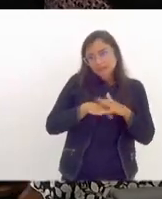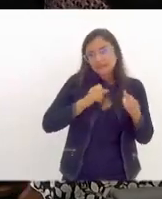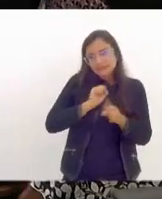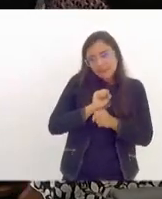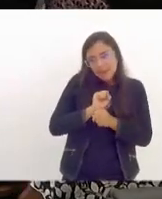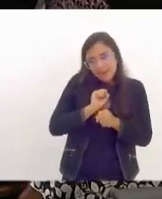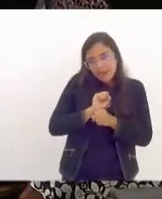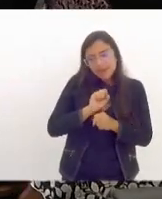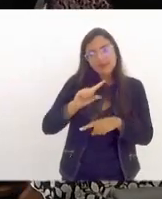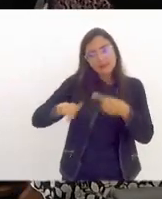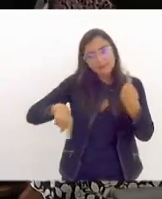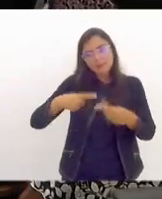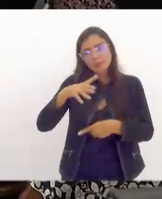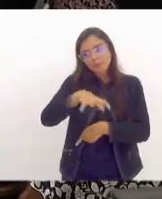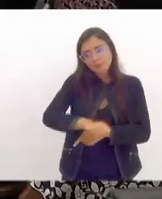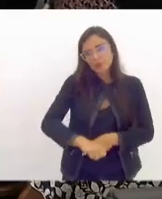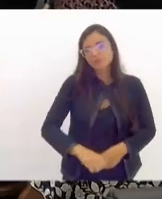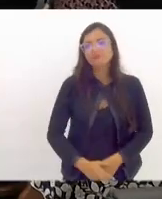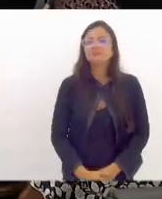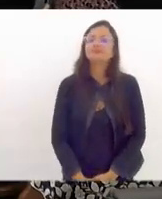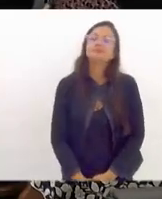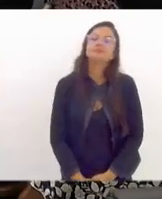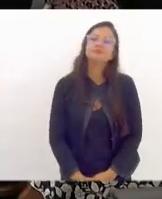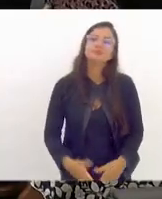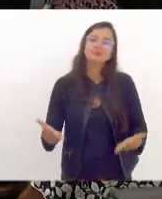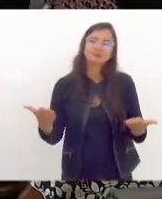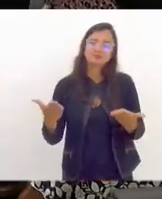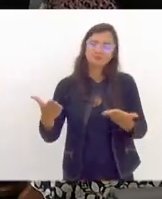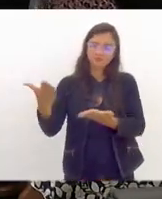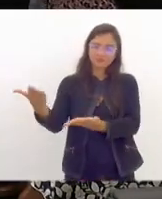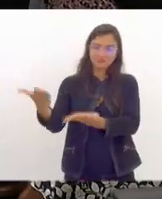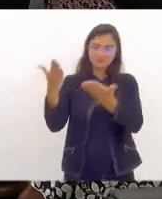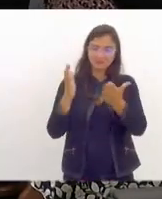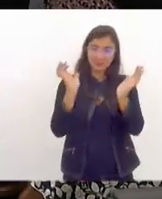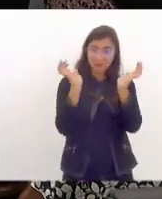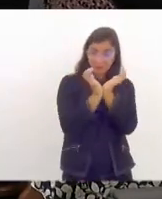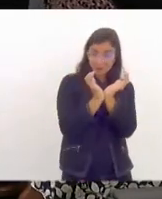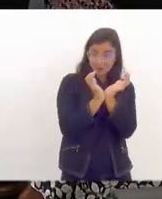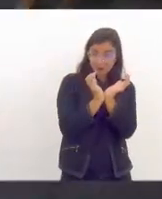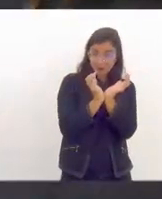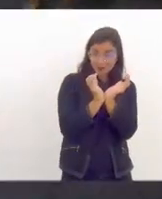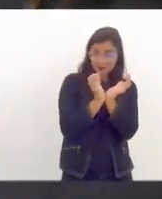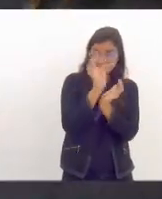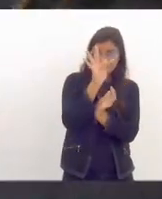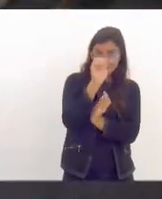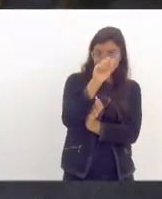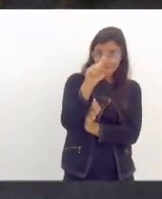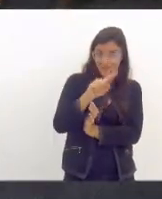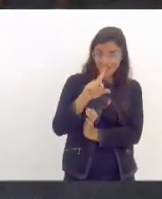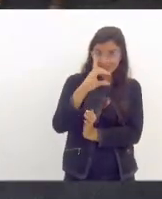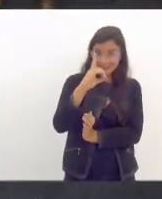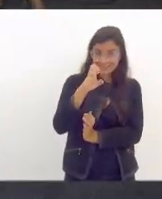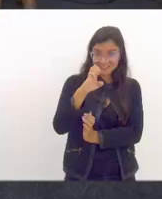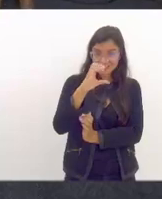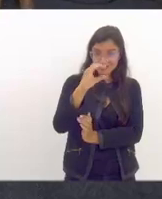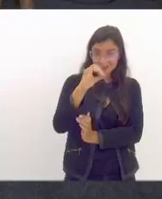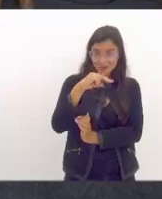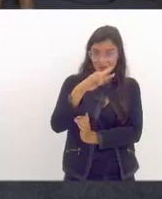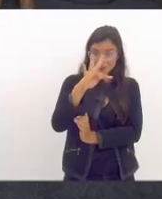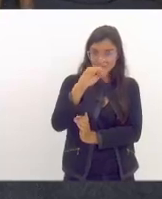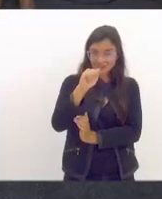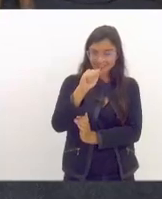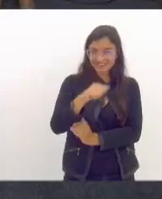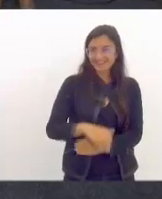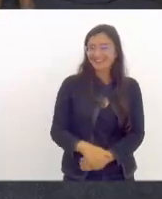vão pegar depois queria chamar aqui então o grupo Faz de Conta ó pessoal